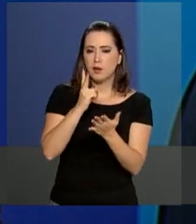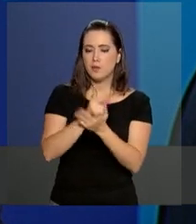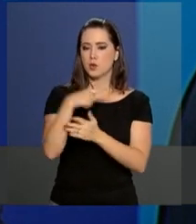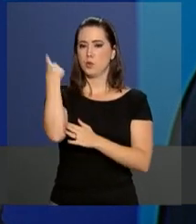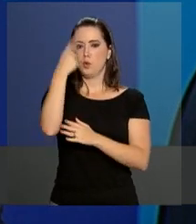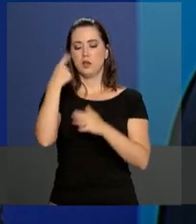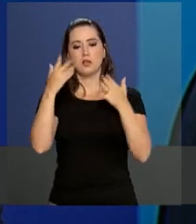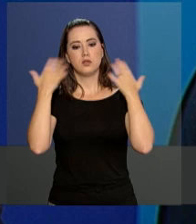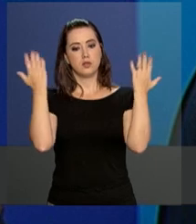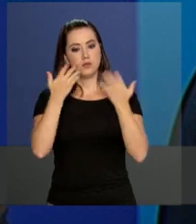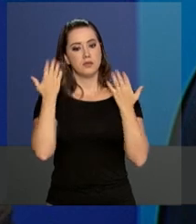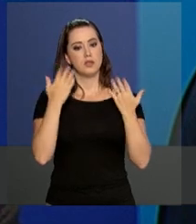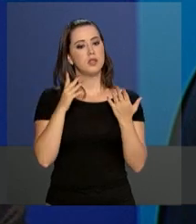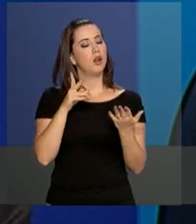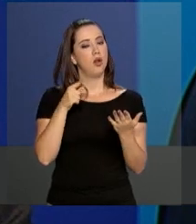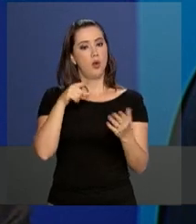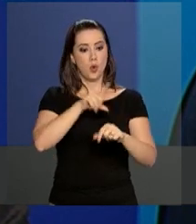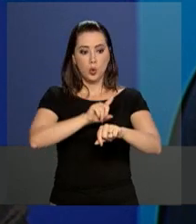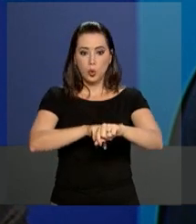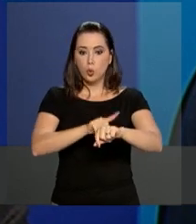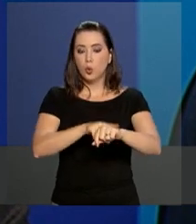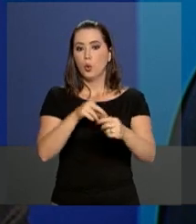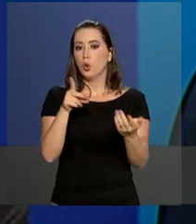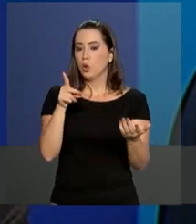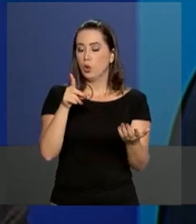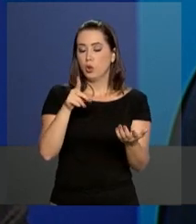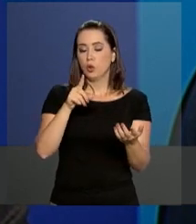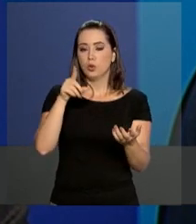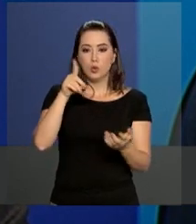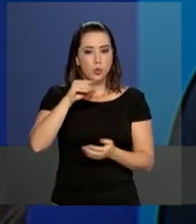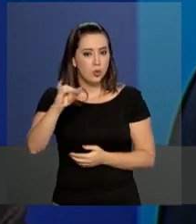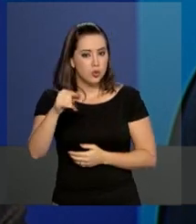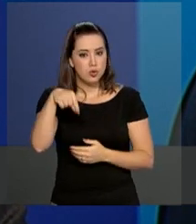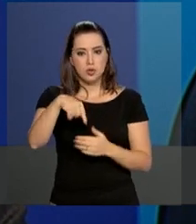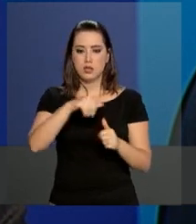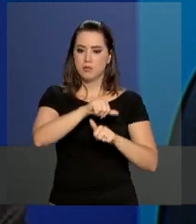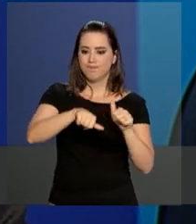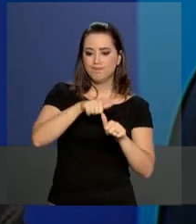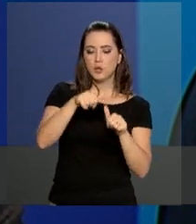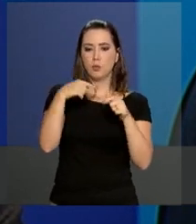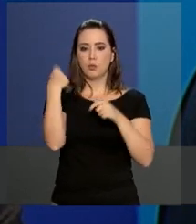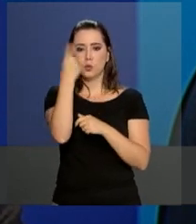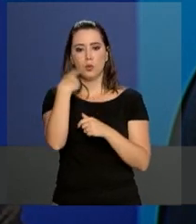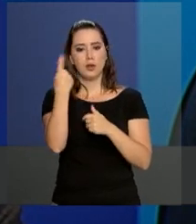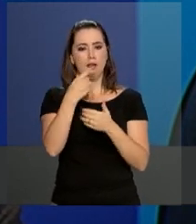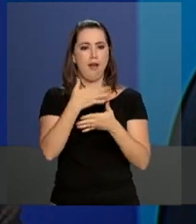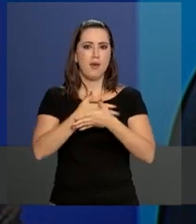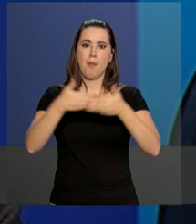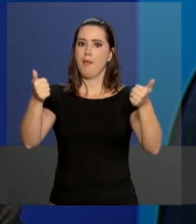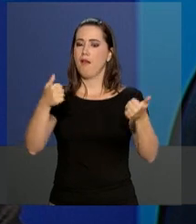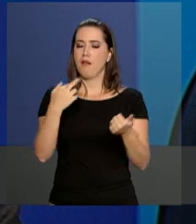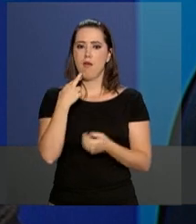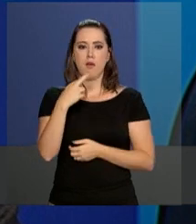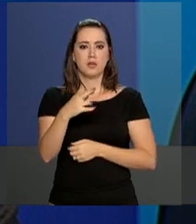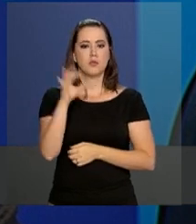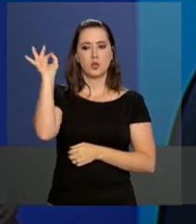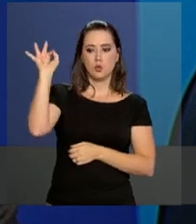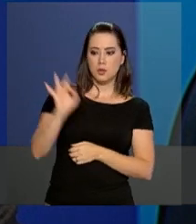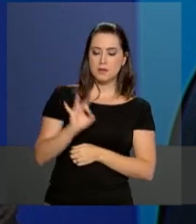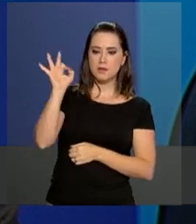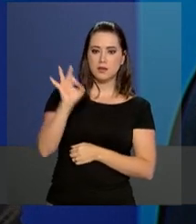mudança no dia é da aplicação do enem é nós tivemos um melhor resultado em termos percentuais